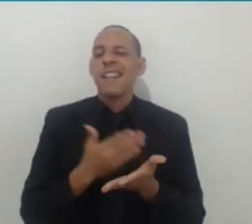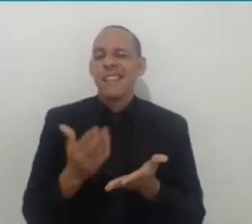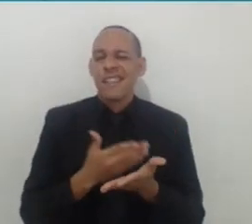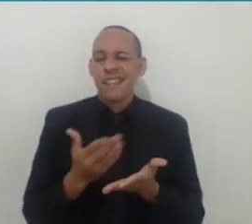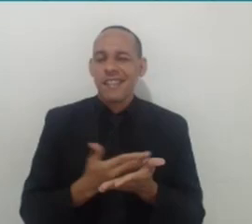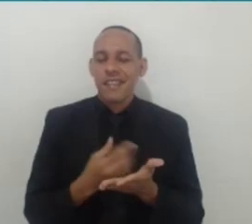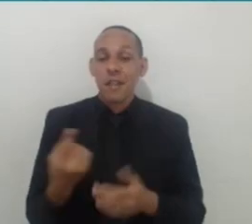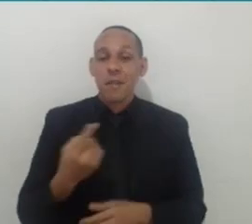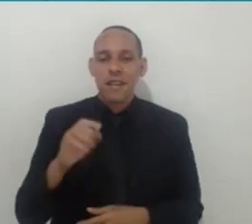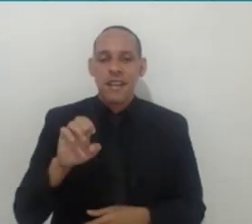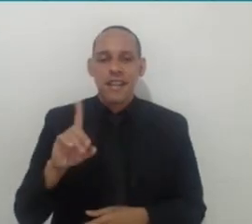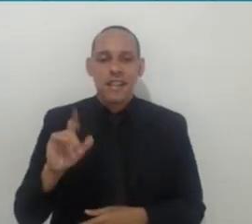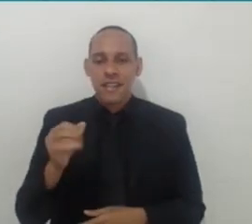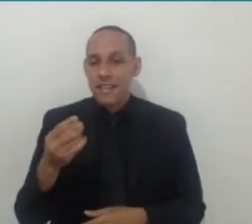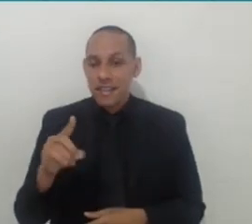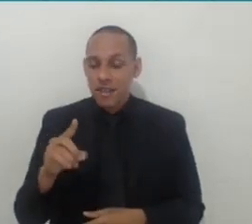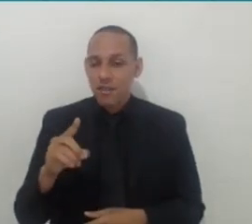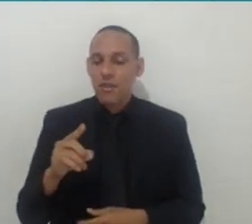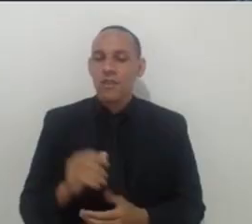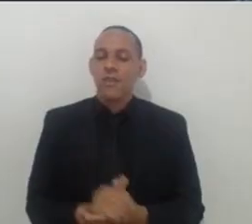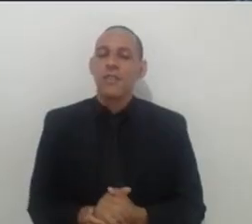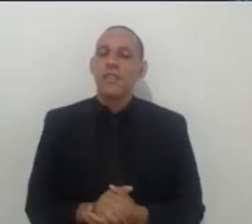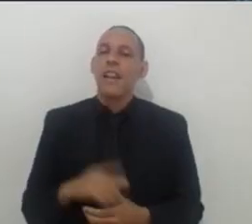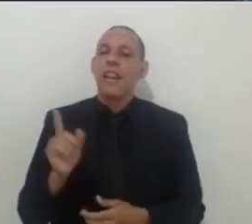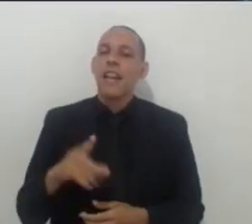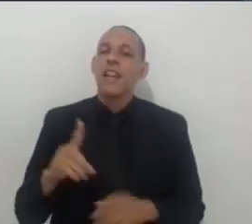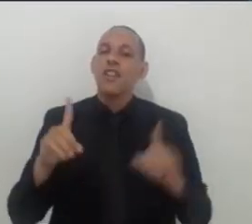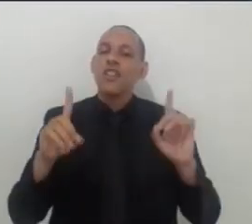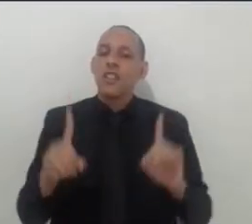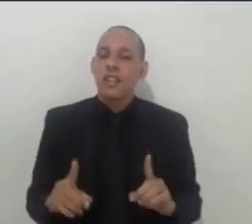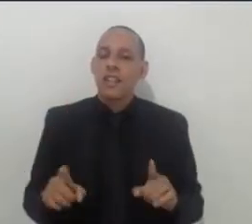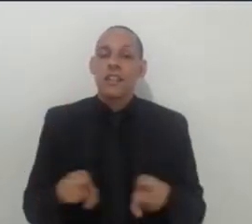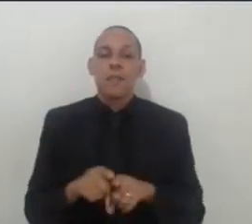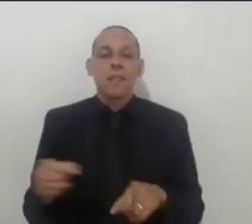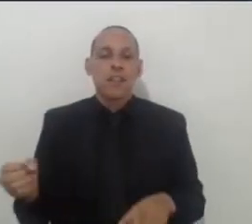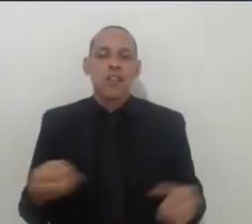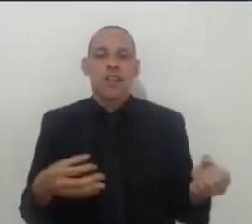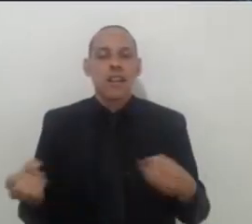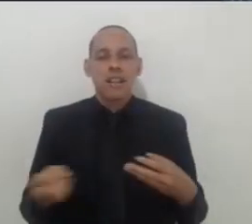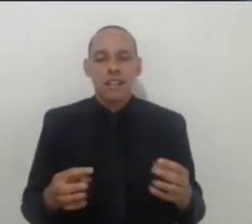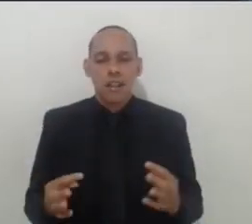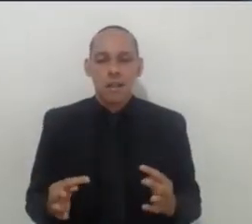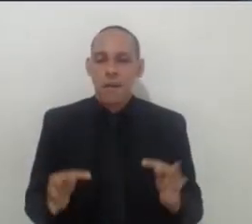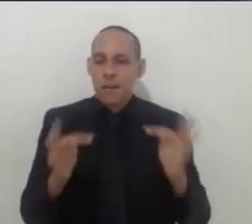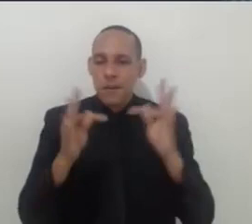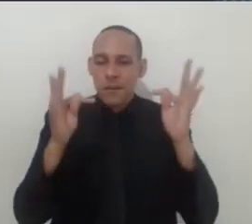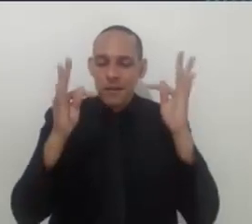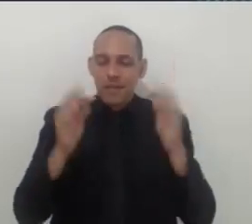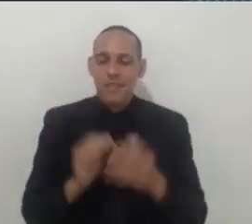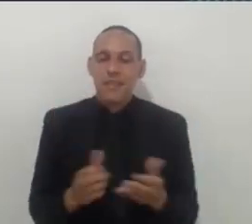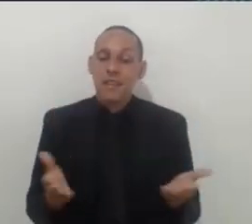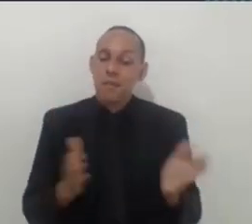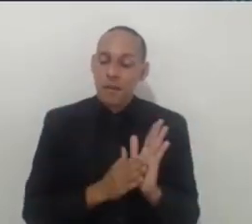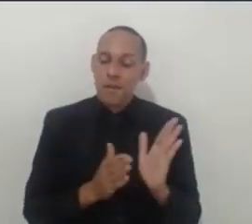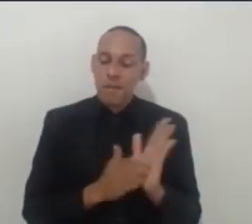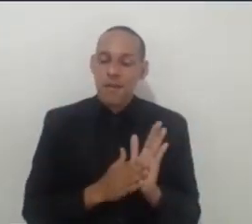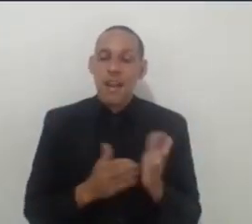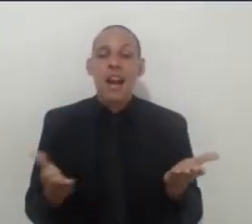edição, sobre direito e inovações tecnológicas. Essas são as propostas e agora eu vou tomar